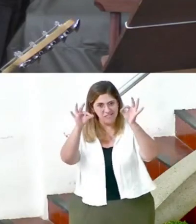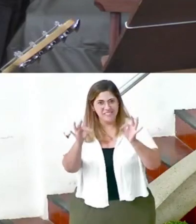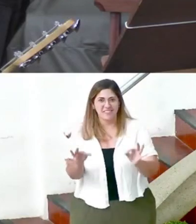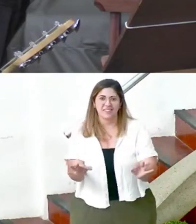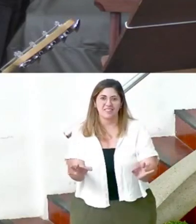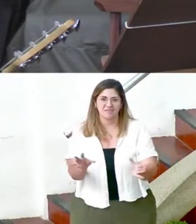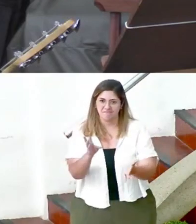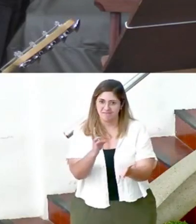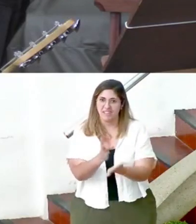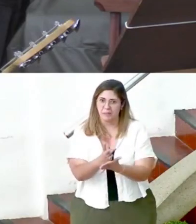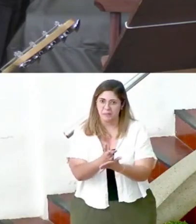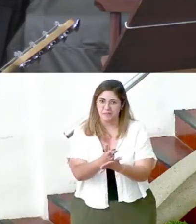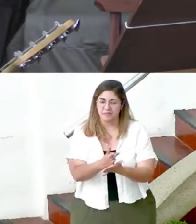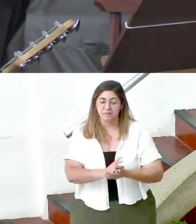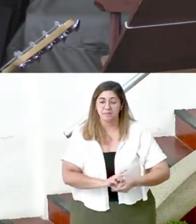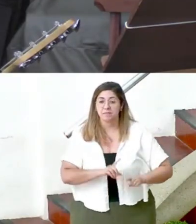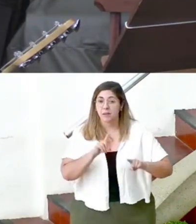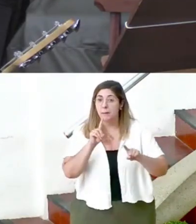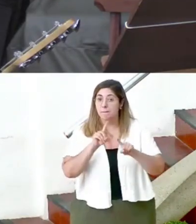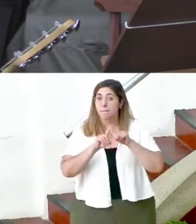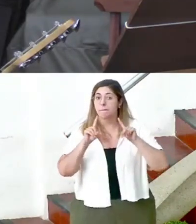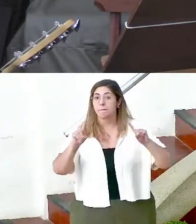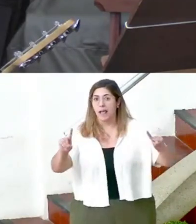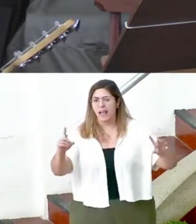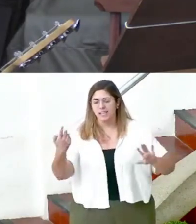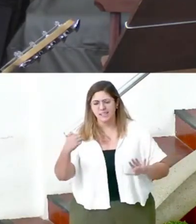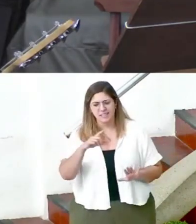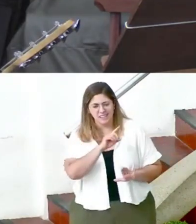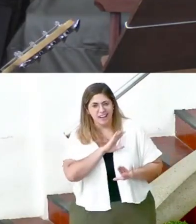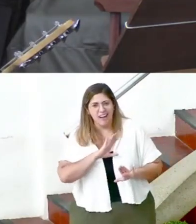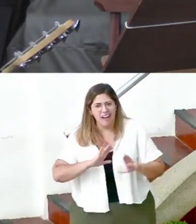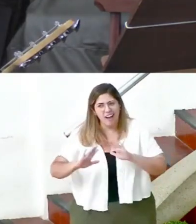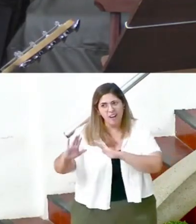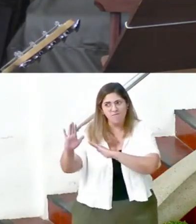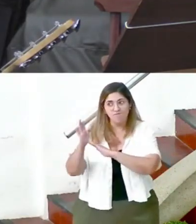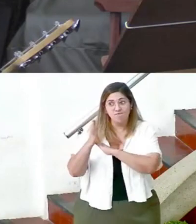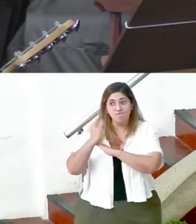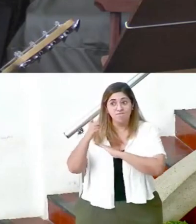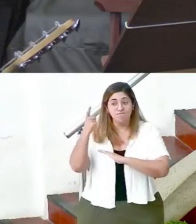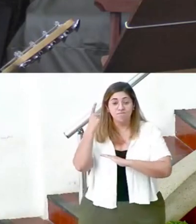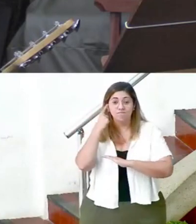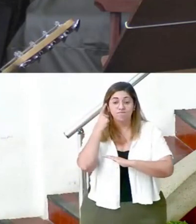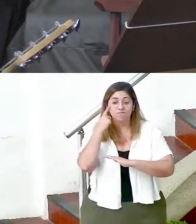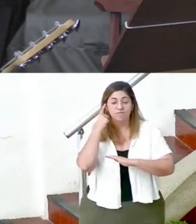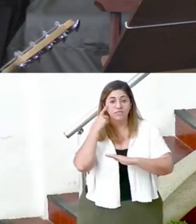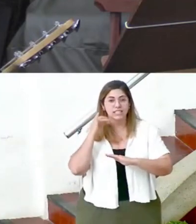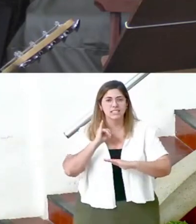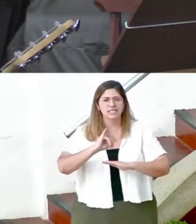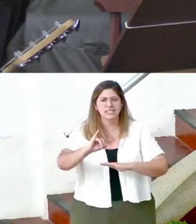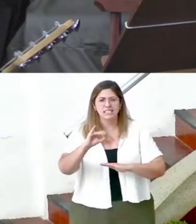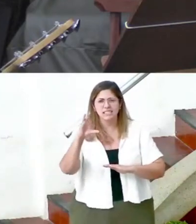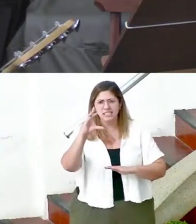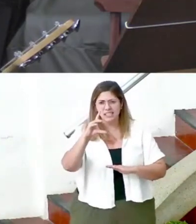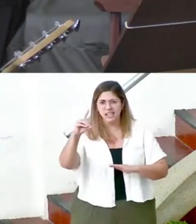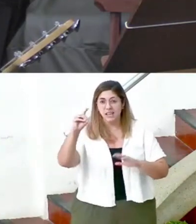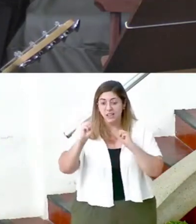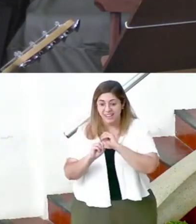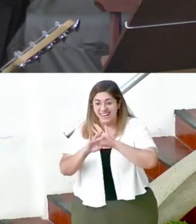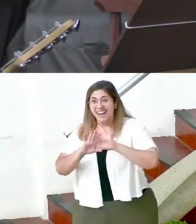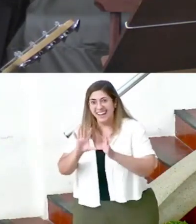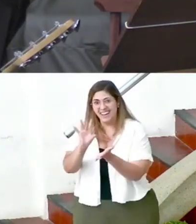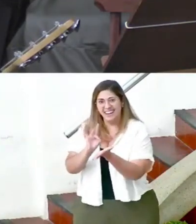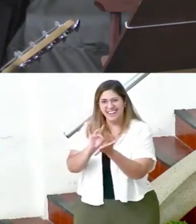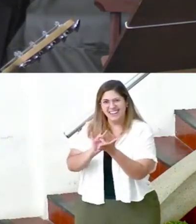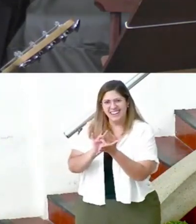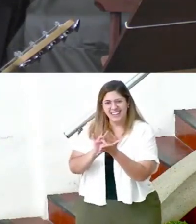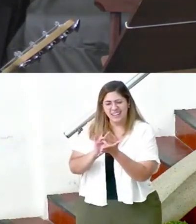sempre. Mas existem algumas formas que nos ajudam a pensar. Se Deus é mesmo glorificado, qual é a